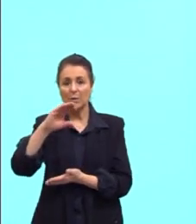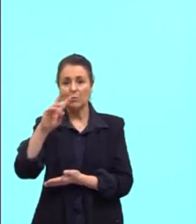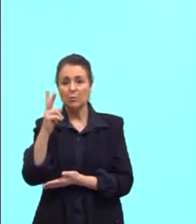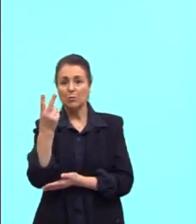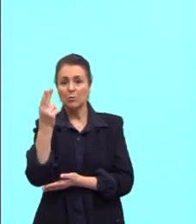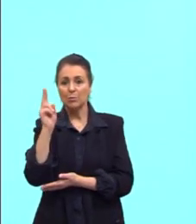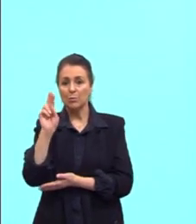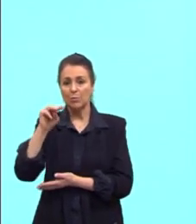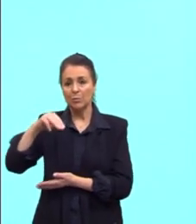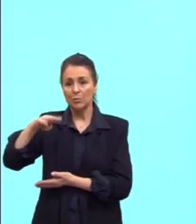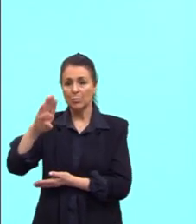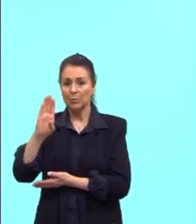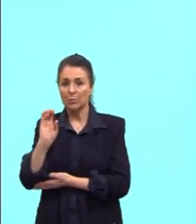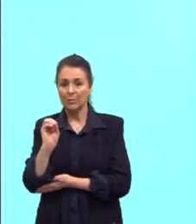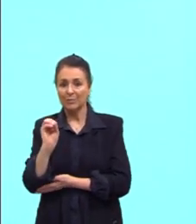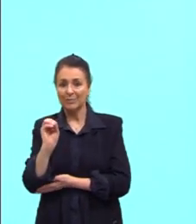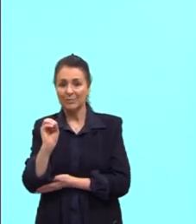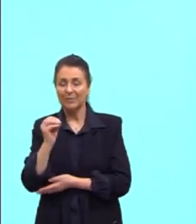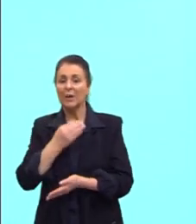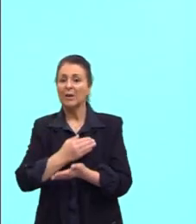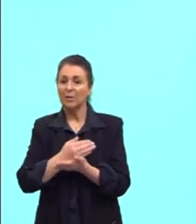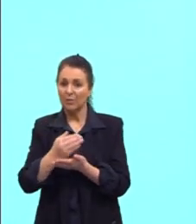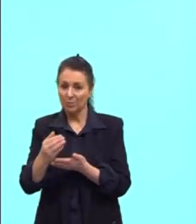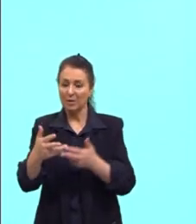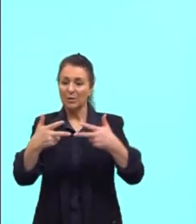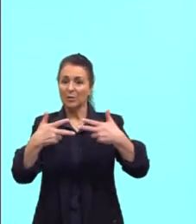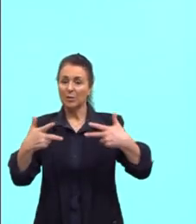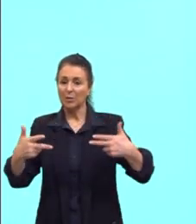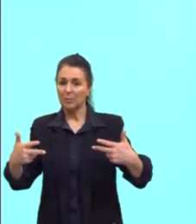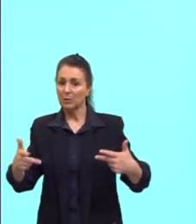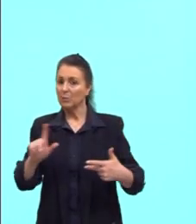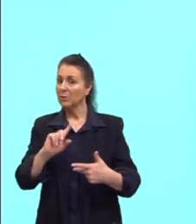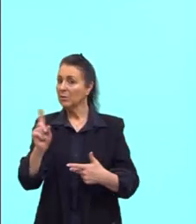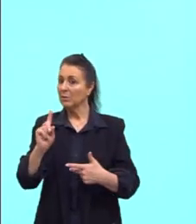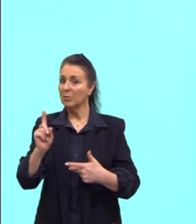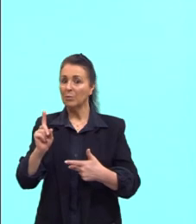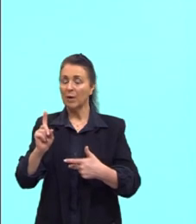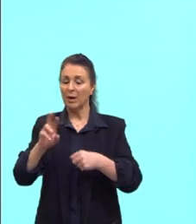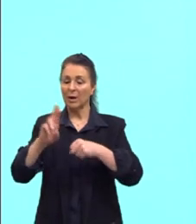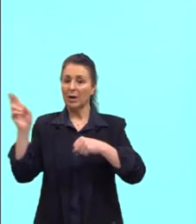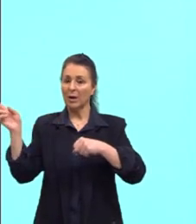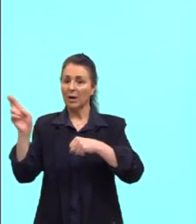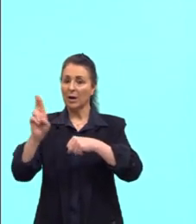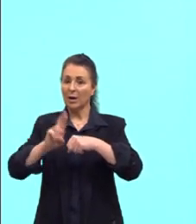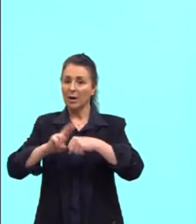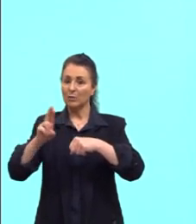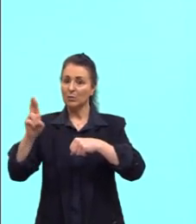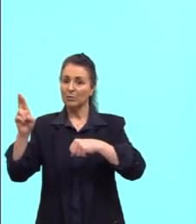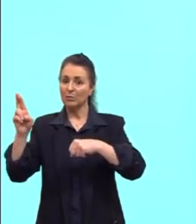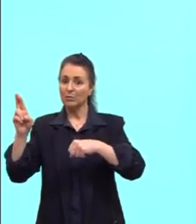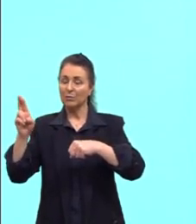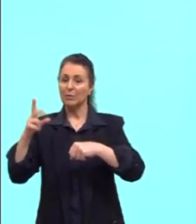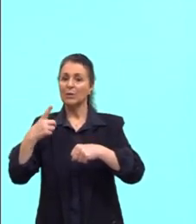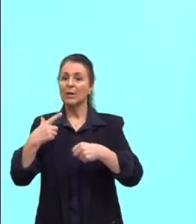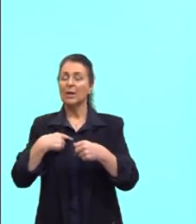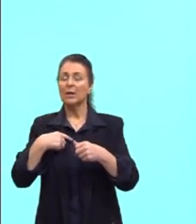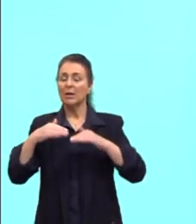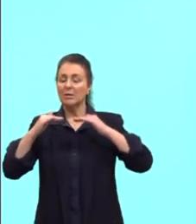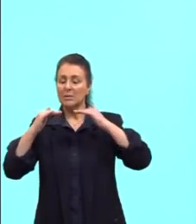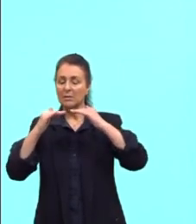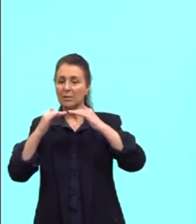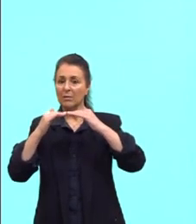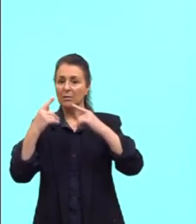caso né do Ouro a gente chega ao chumbo que um elemento que não é radioativo Então eu tenho um núcleo estável Porque